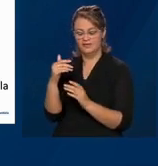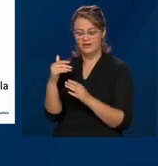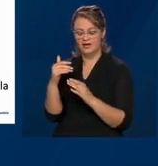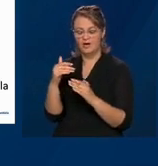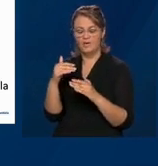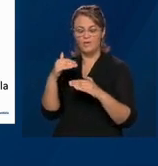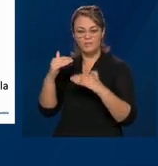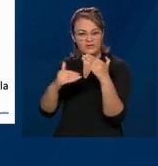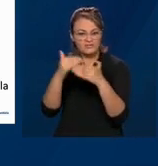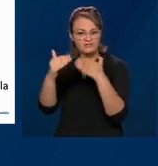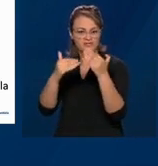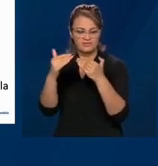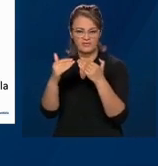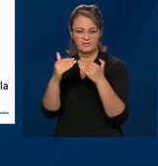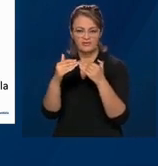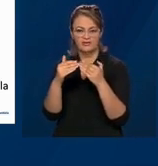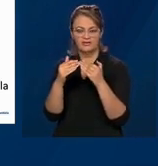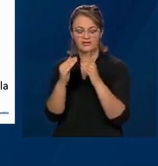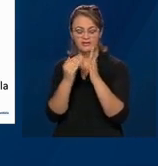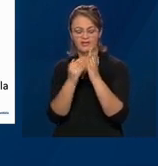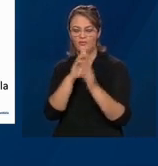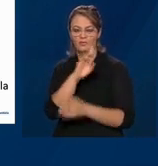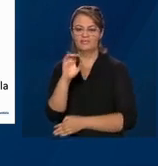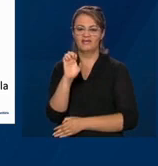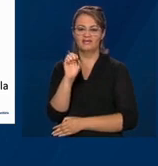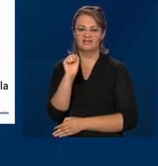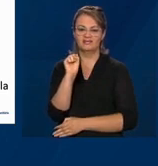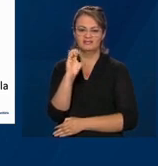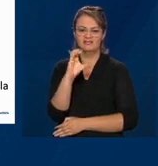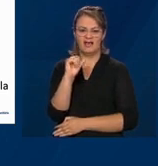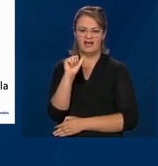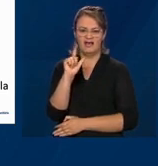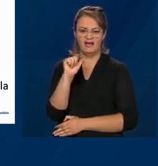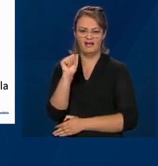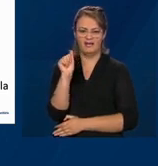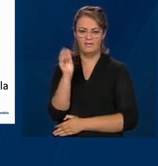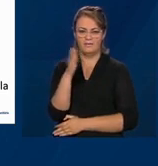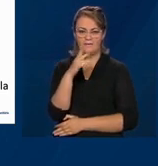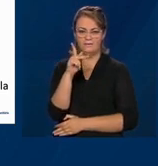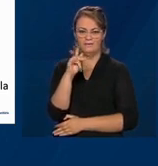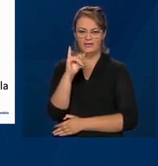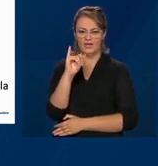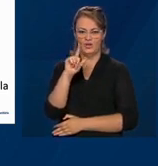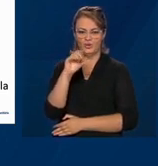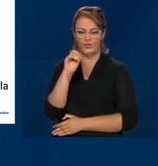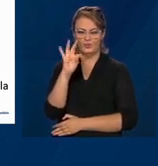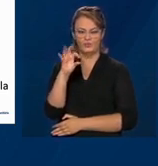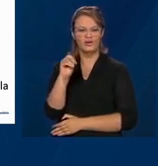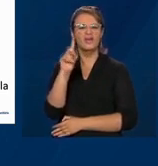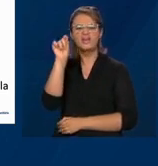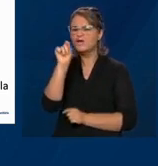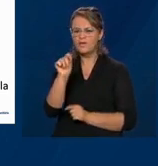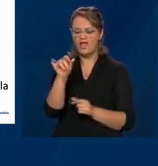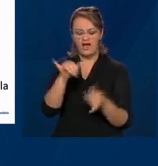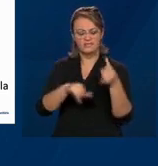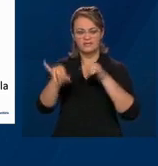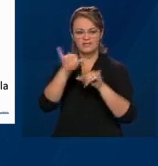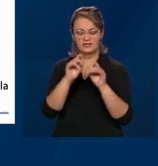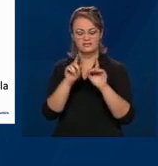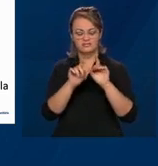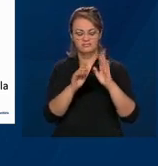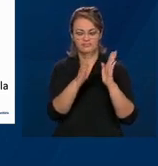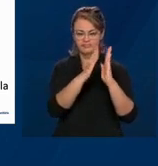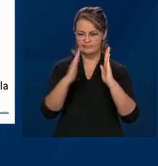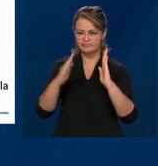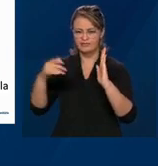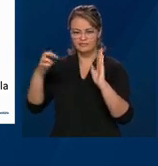desenvolvimento do processo no que a gente chama de escala piloto, ou seja, numa escala menor de fabricação. Depois tem